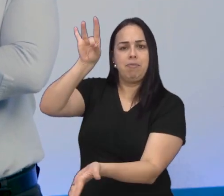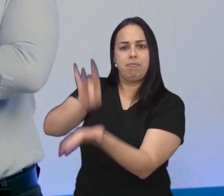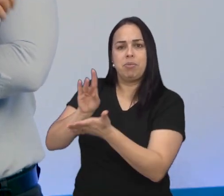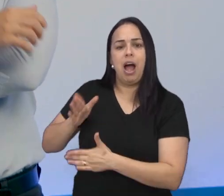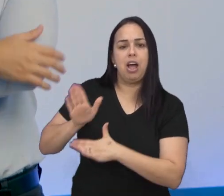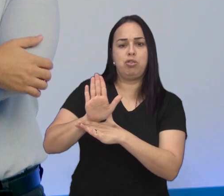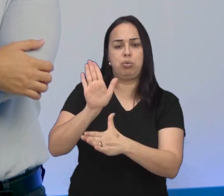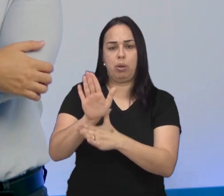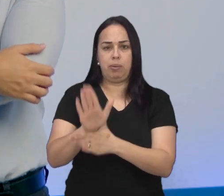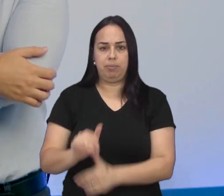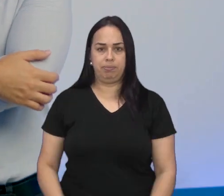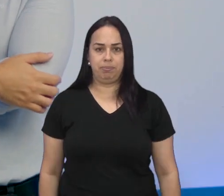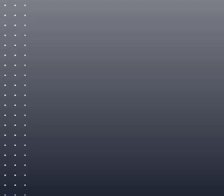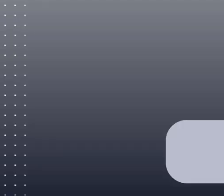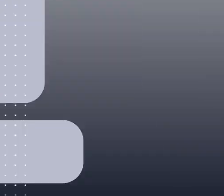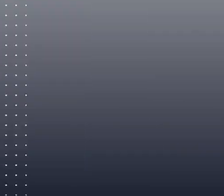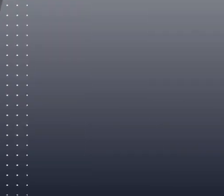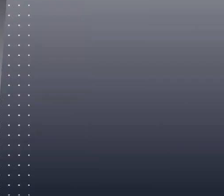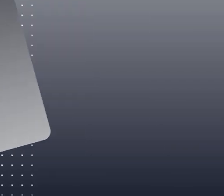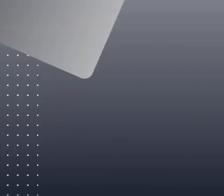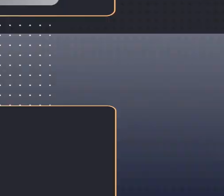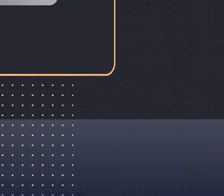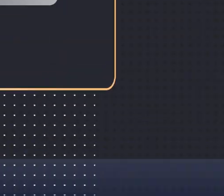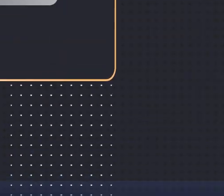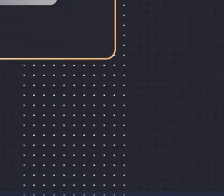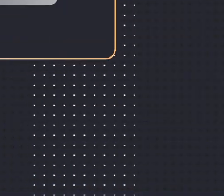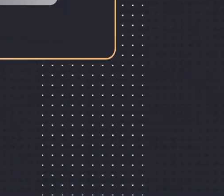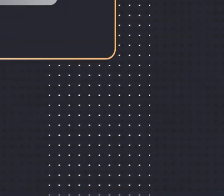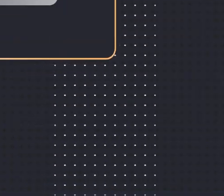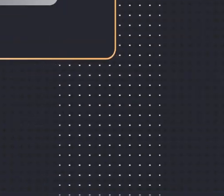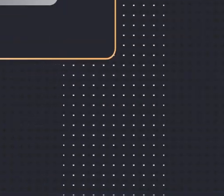no desenvolvimento de São José.